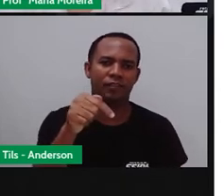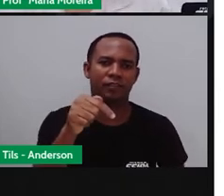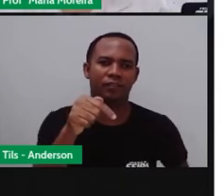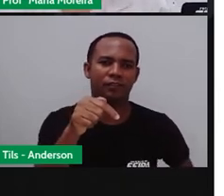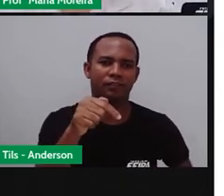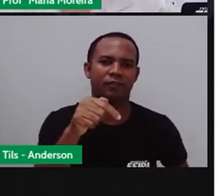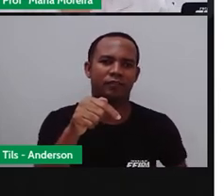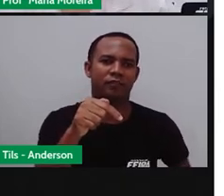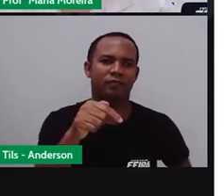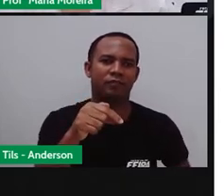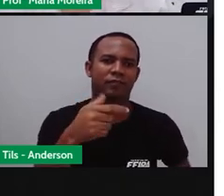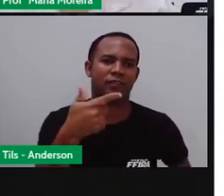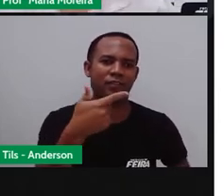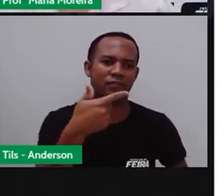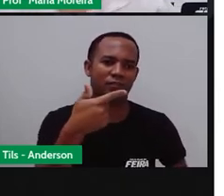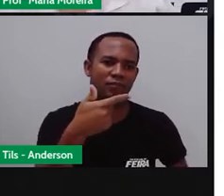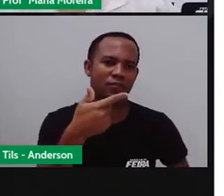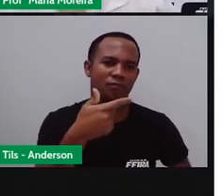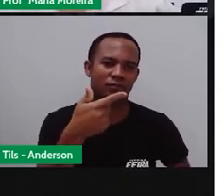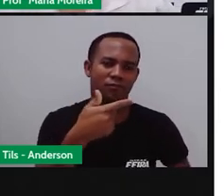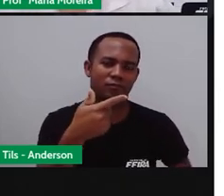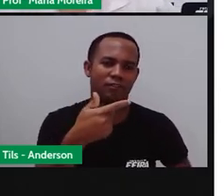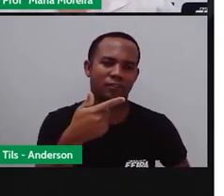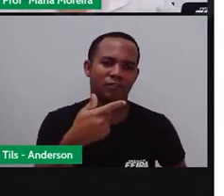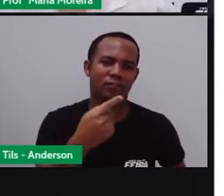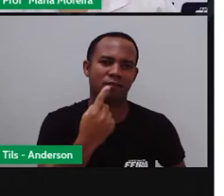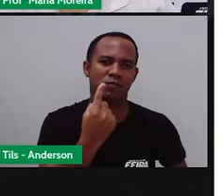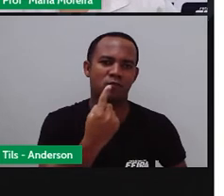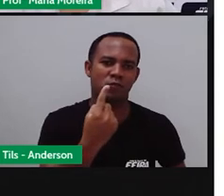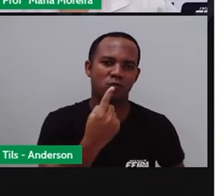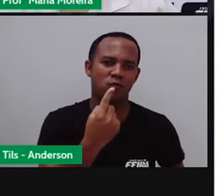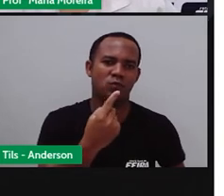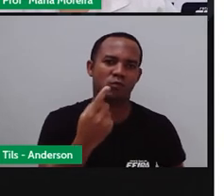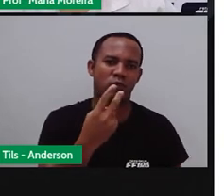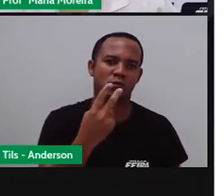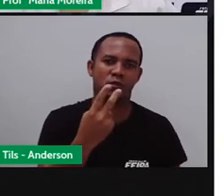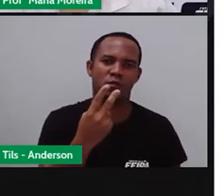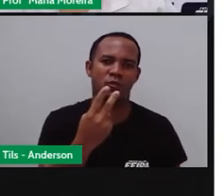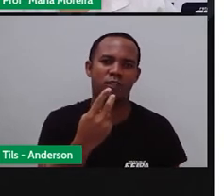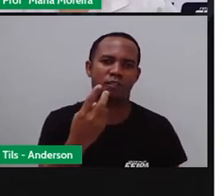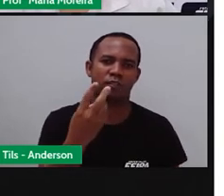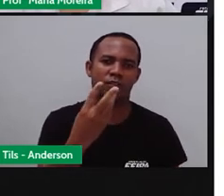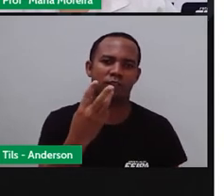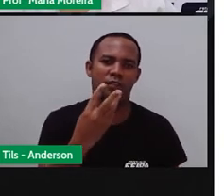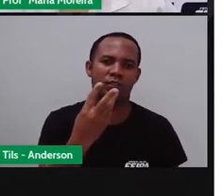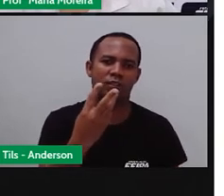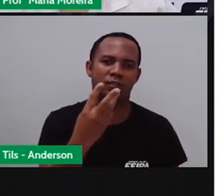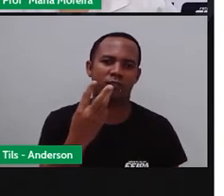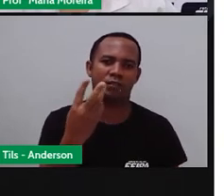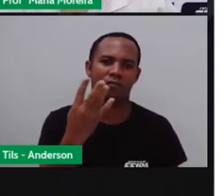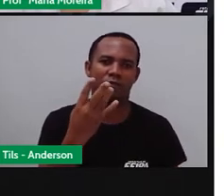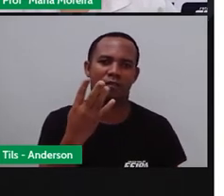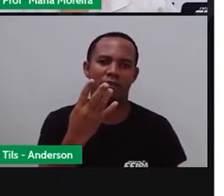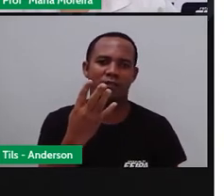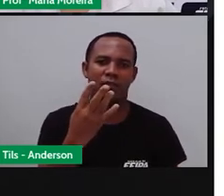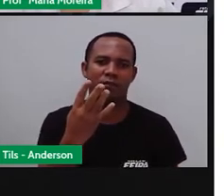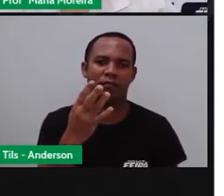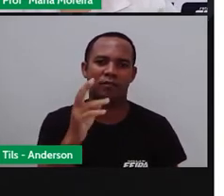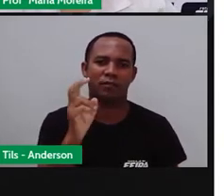sete. A segunda criança, um, dois, três, quatro,